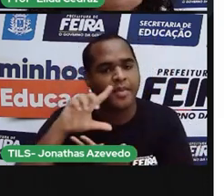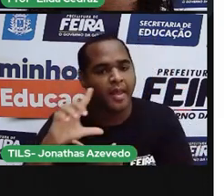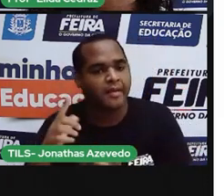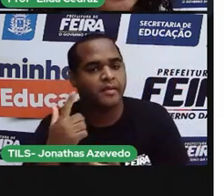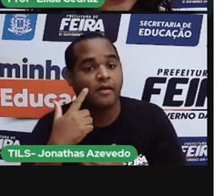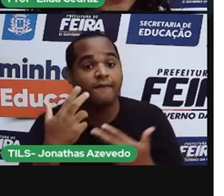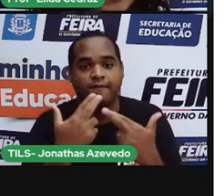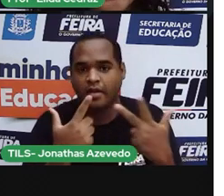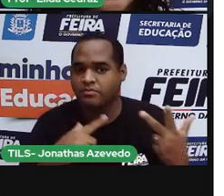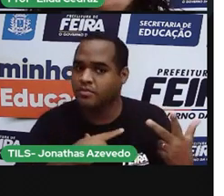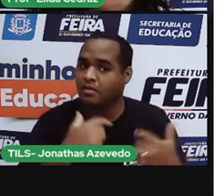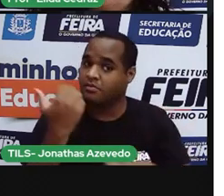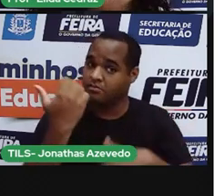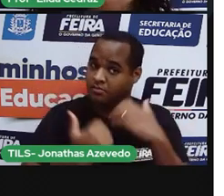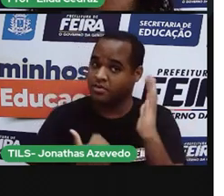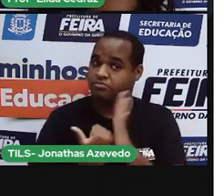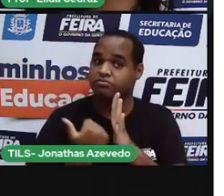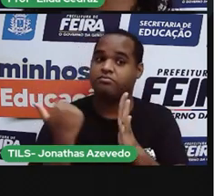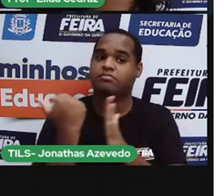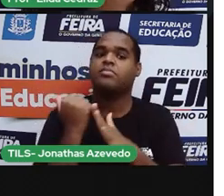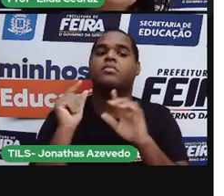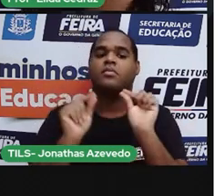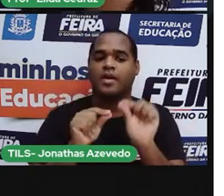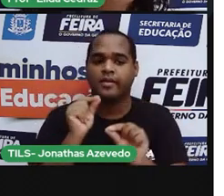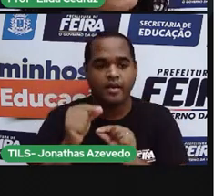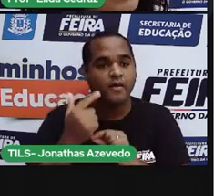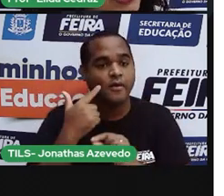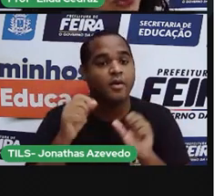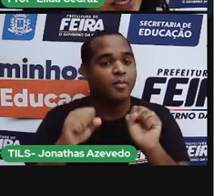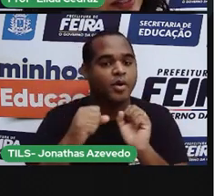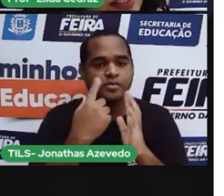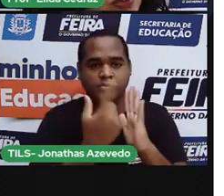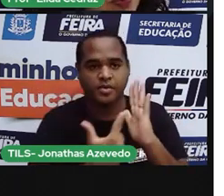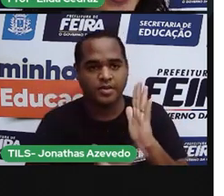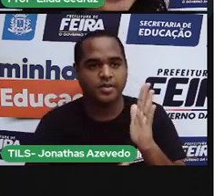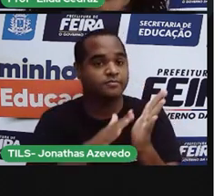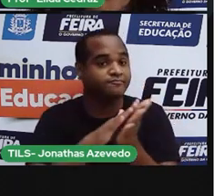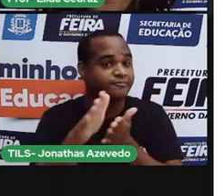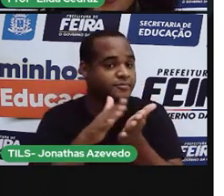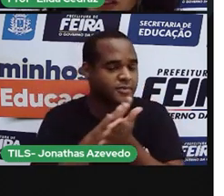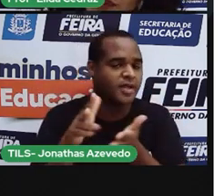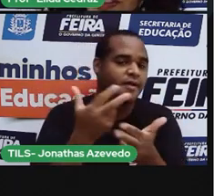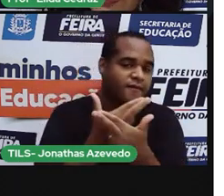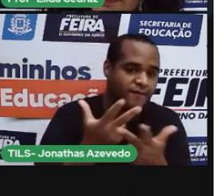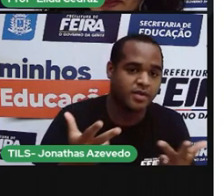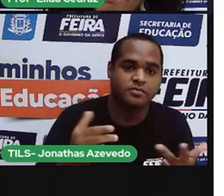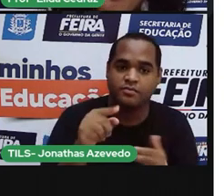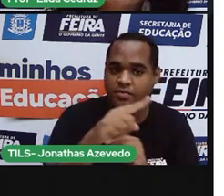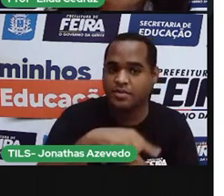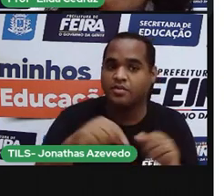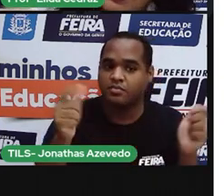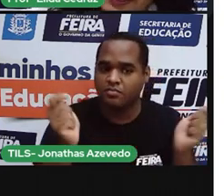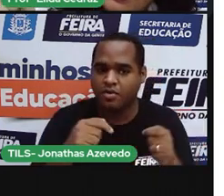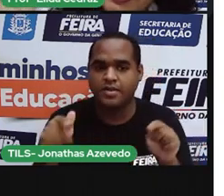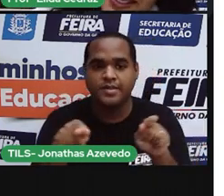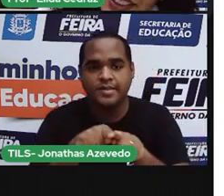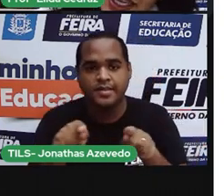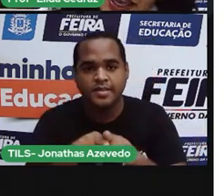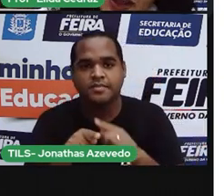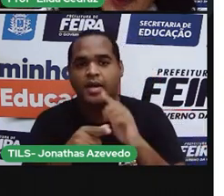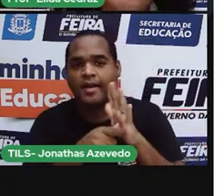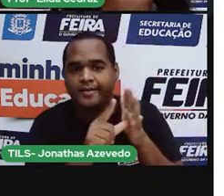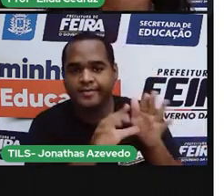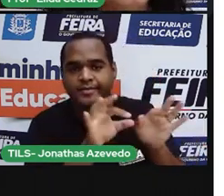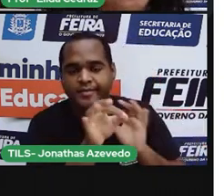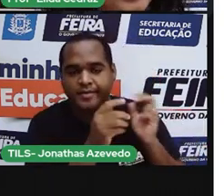tem falando sobre isso. Você pode ler o caderno de orientações E você também pode voltar